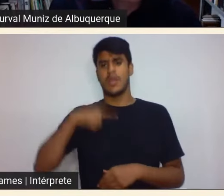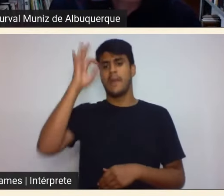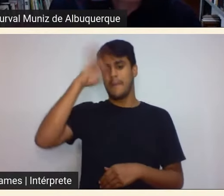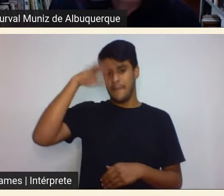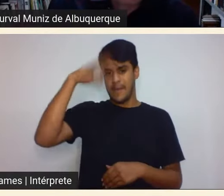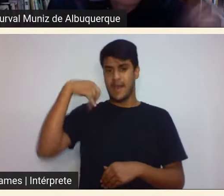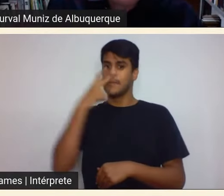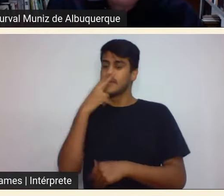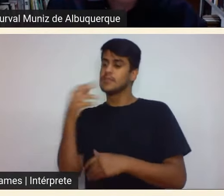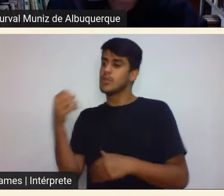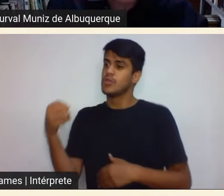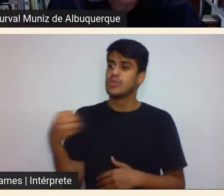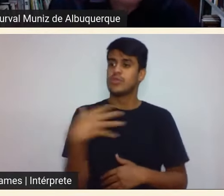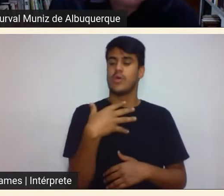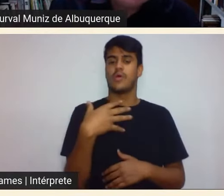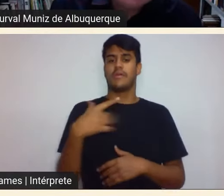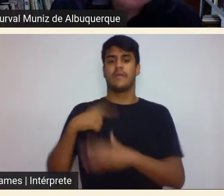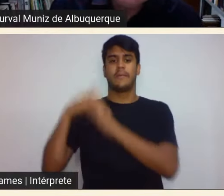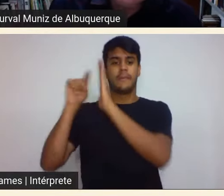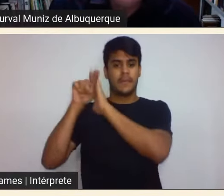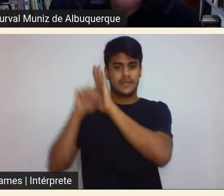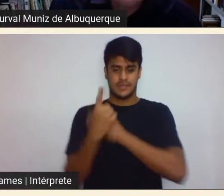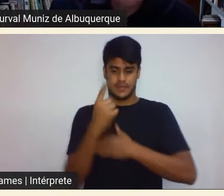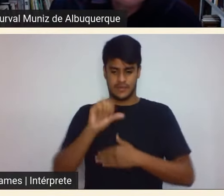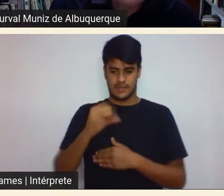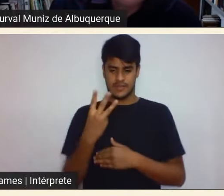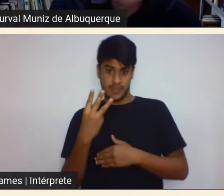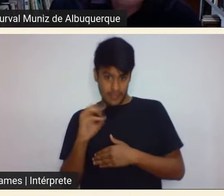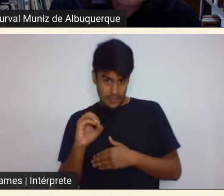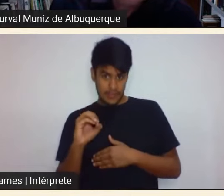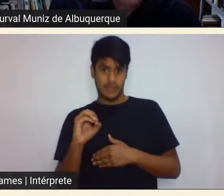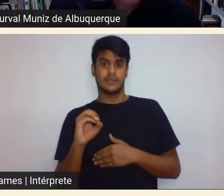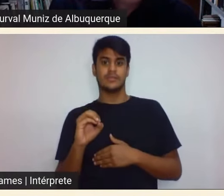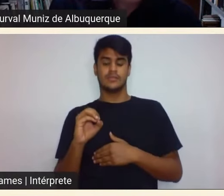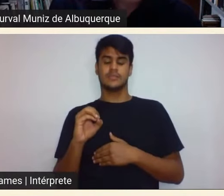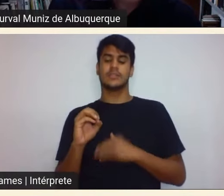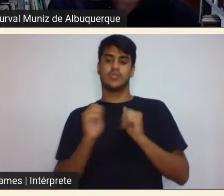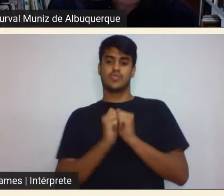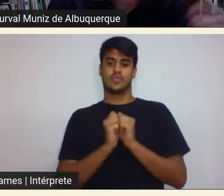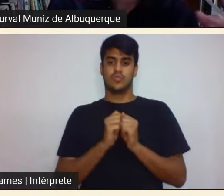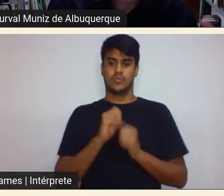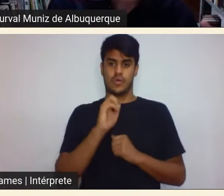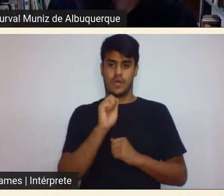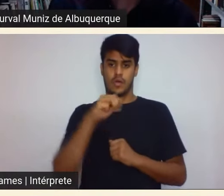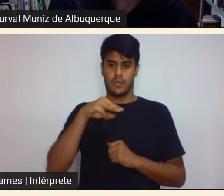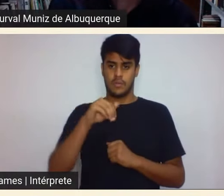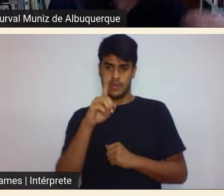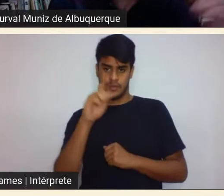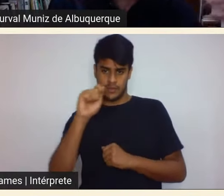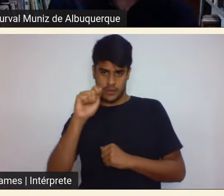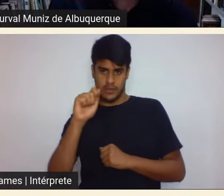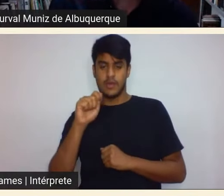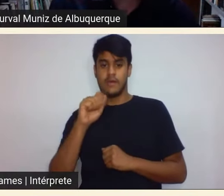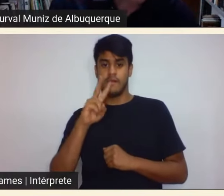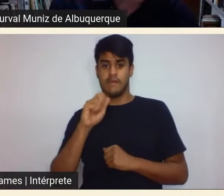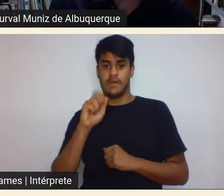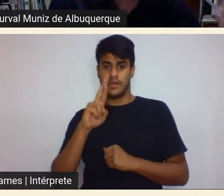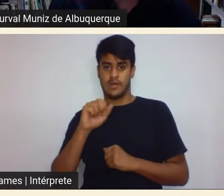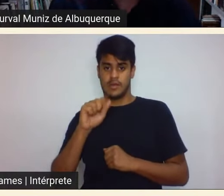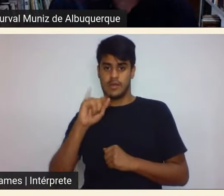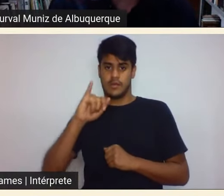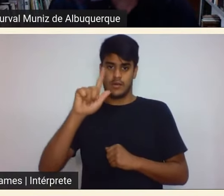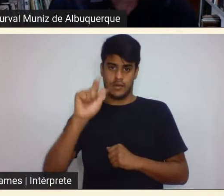nova viagem de pesquisa nos anos 30, com a Oneida Alvarenga, né, quer dizer, essa ideia de quando você vai